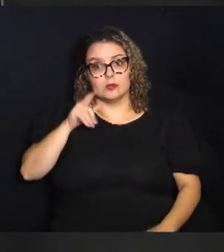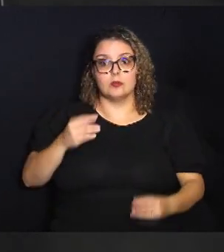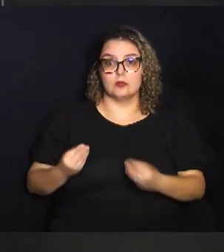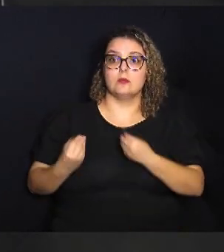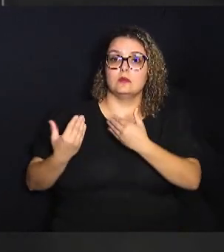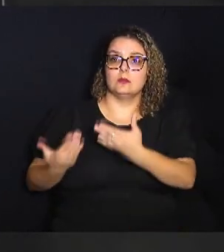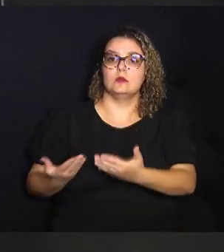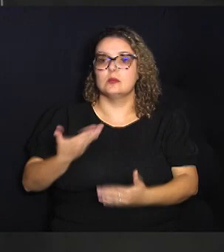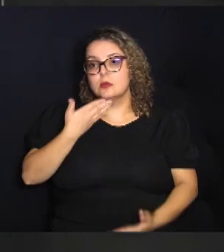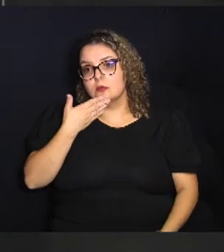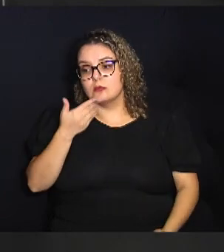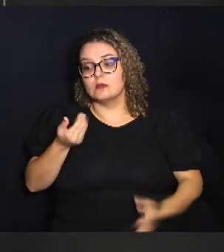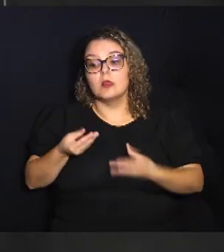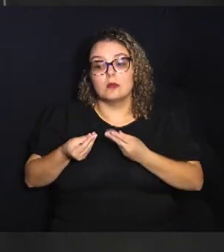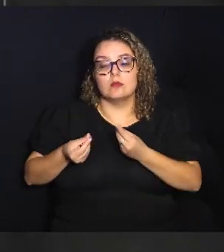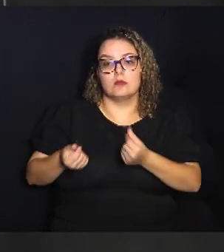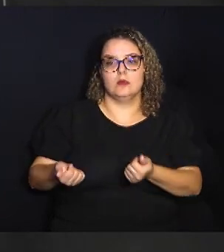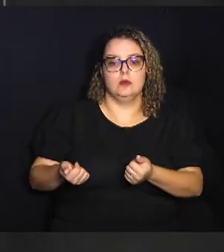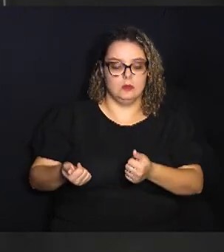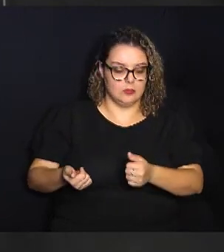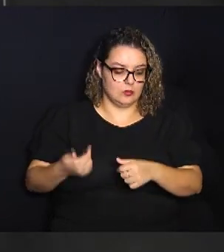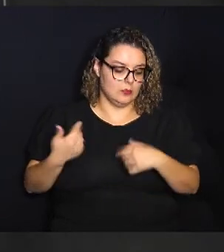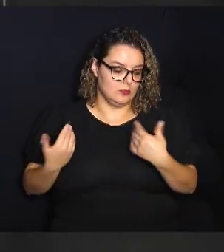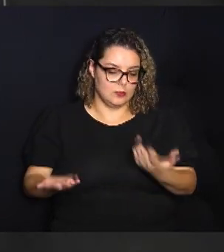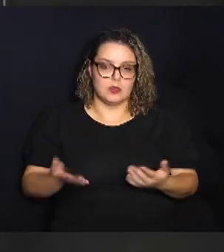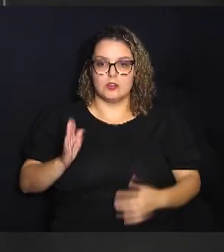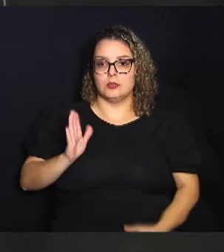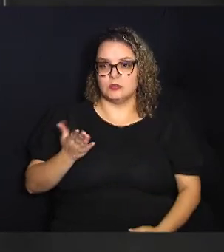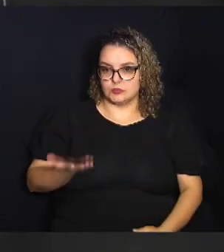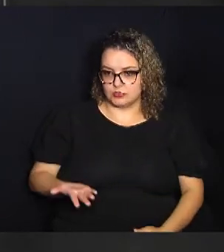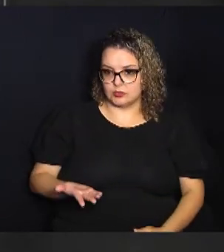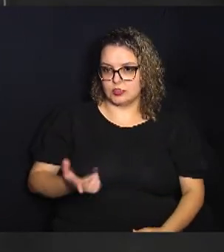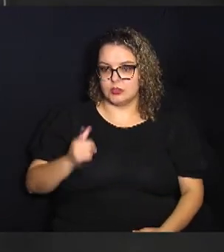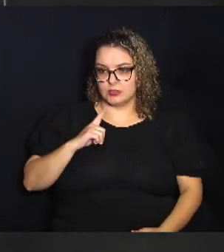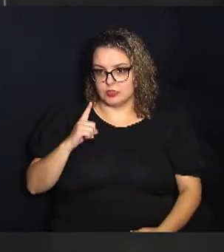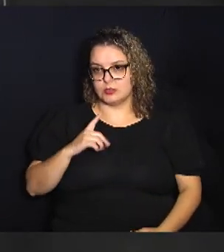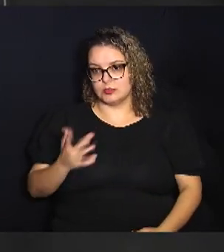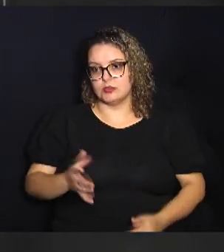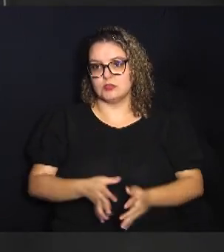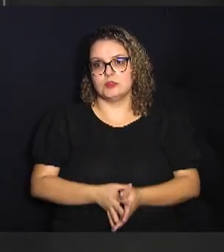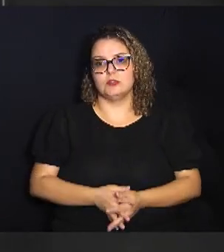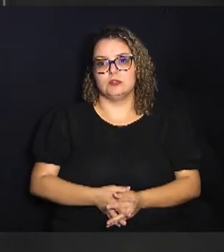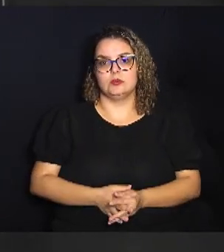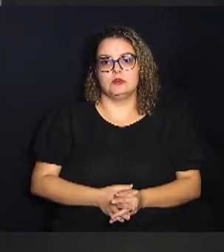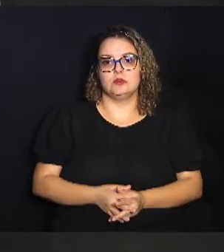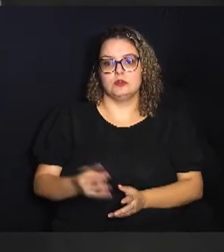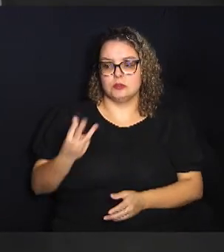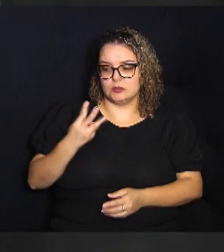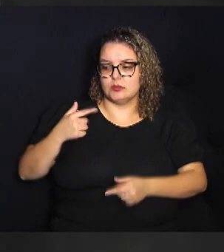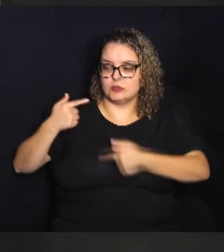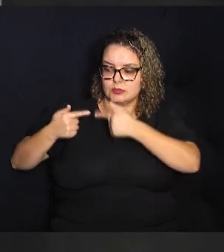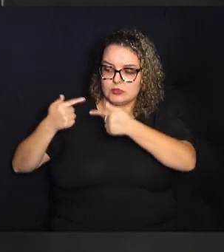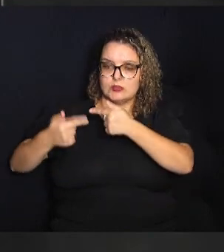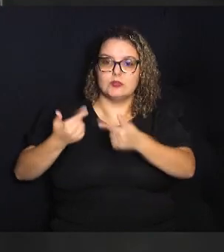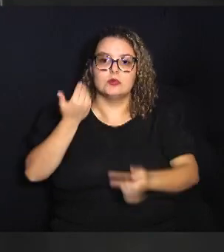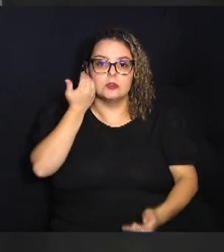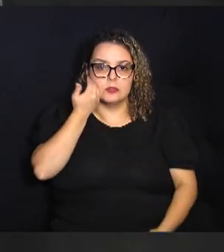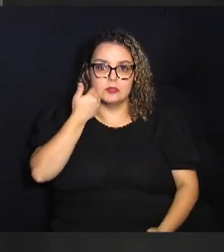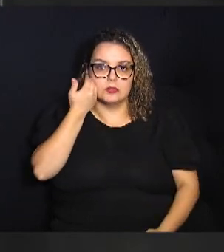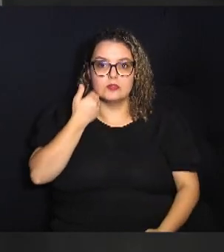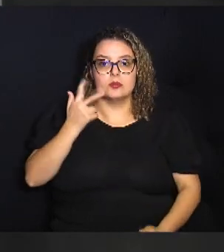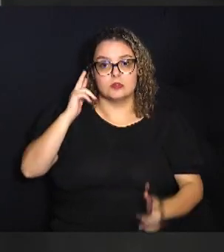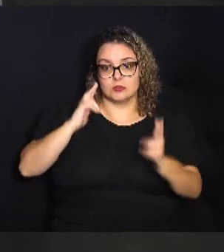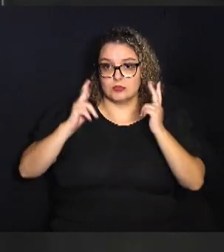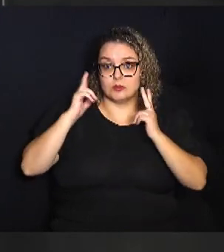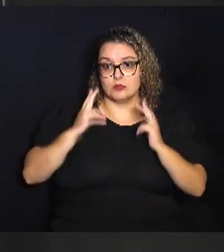me aperfeiçoar, porque, muito embora eu já vinha da sua 3ª geração de uma família de barbeiro e